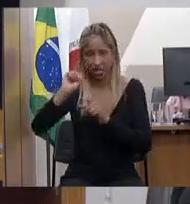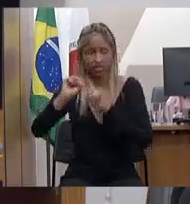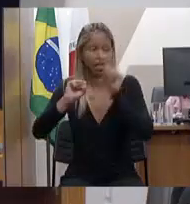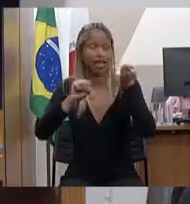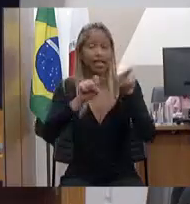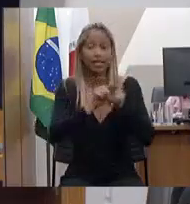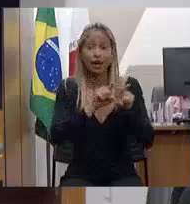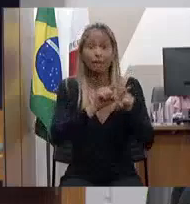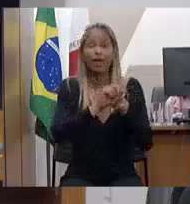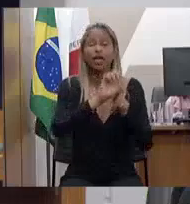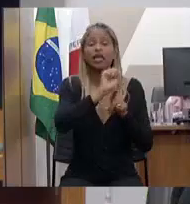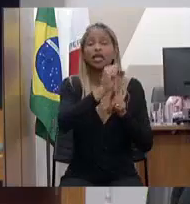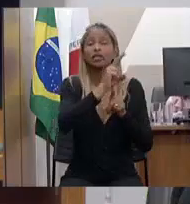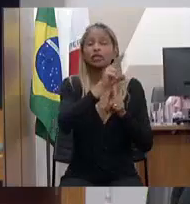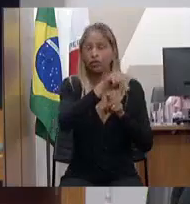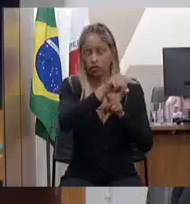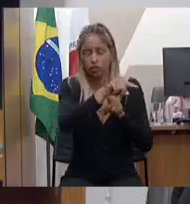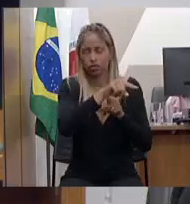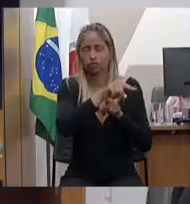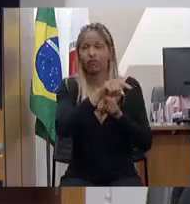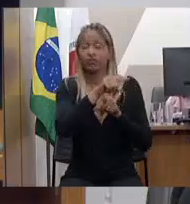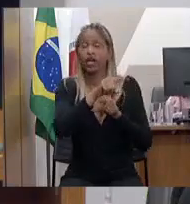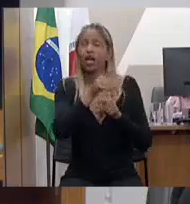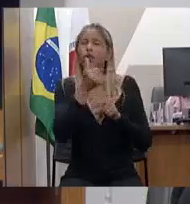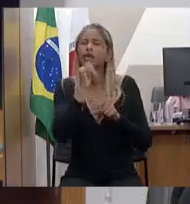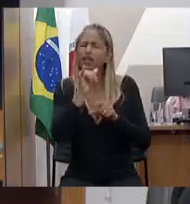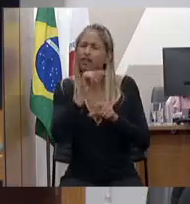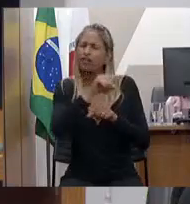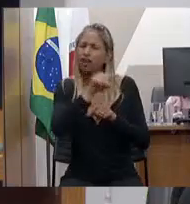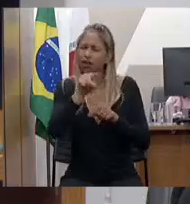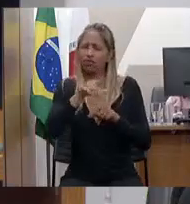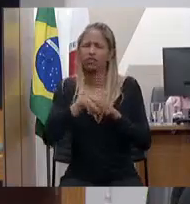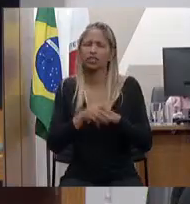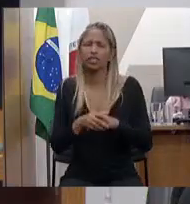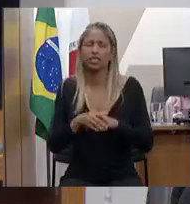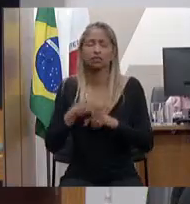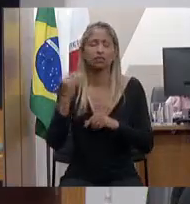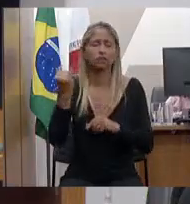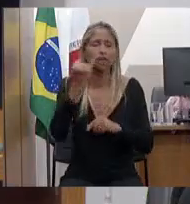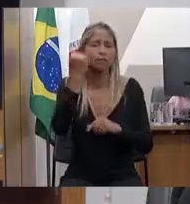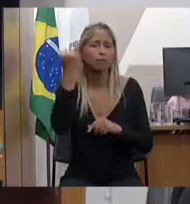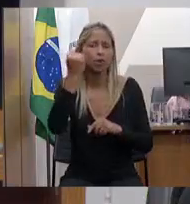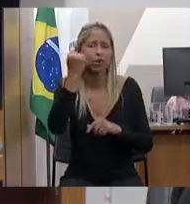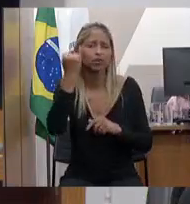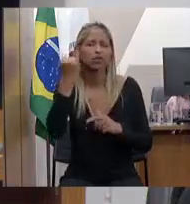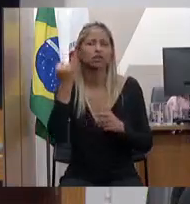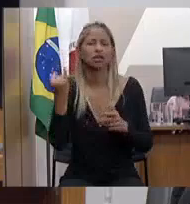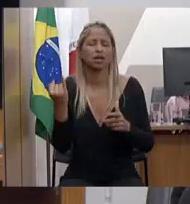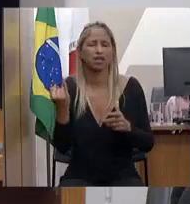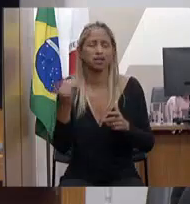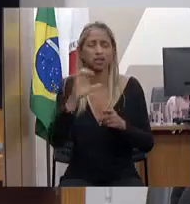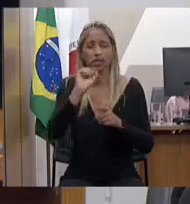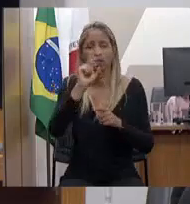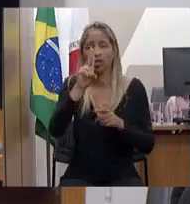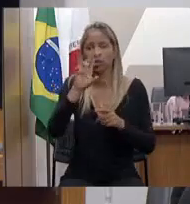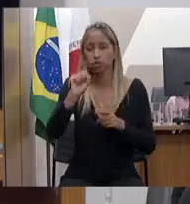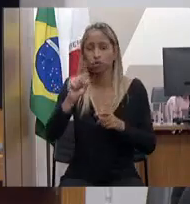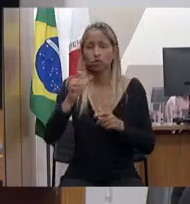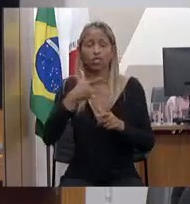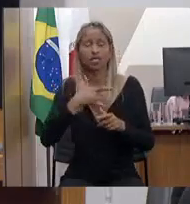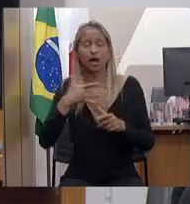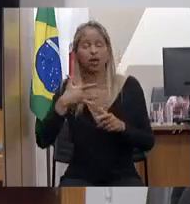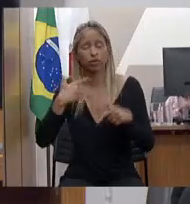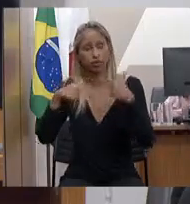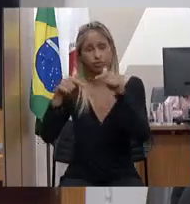apresentou dados do sinan e eu queria chamar atenção da importância da importância do SUS para a saúde do